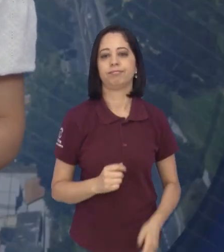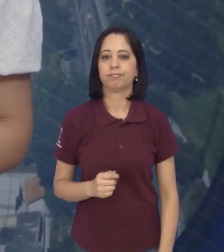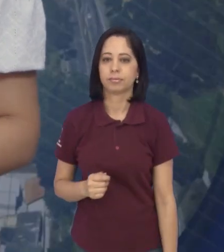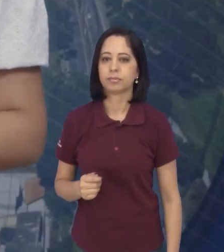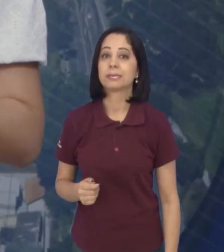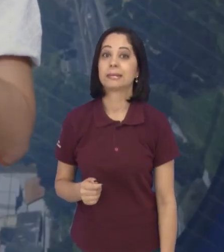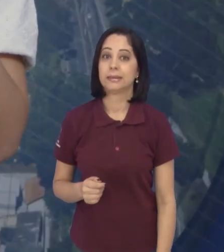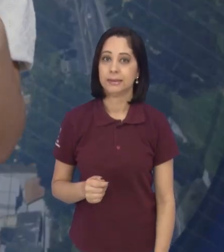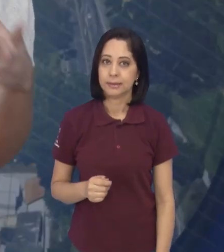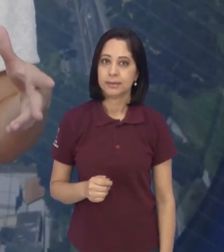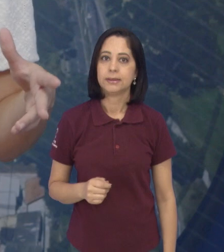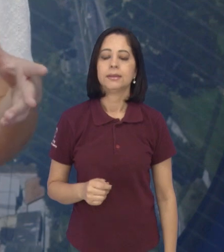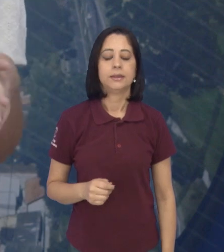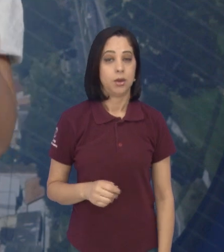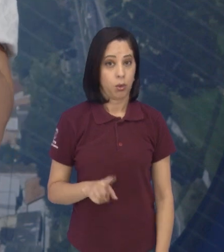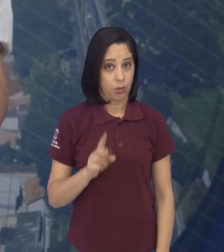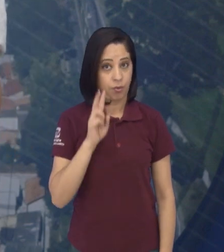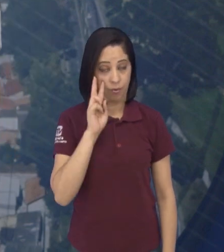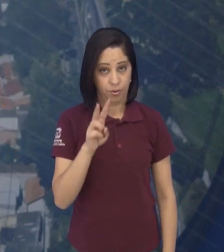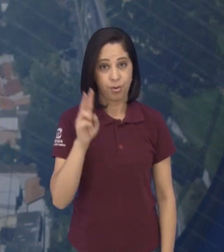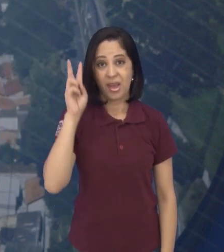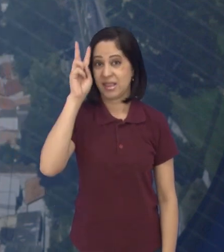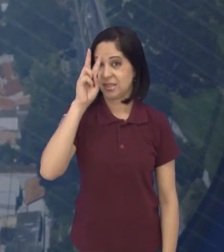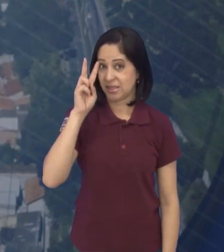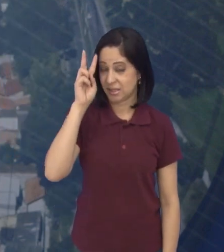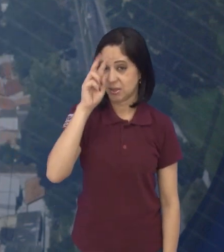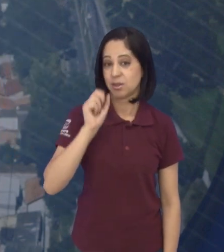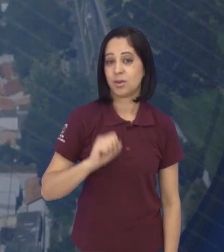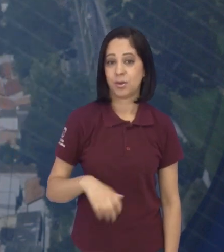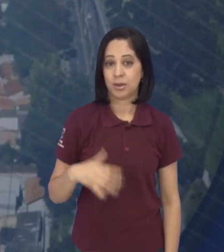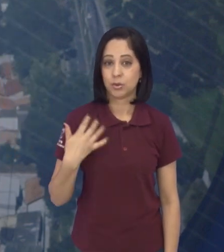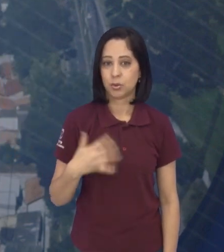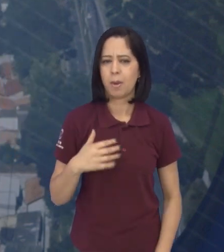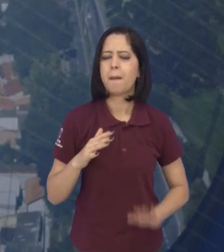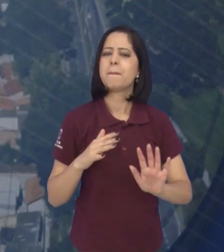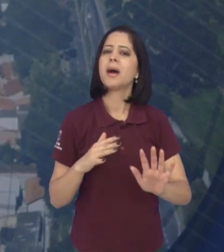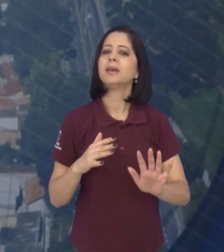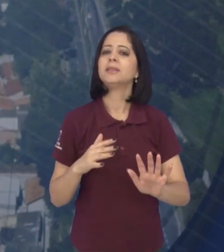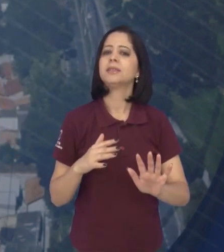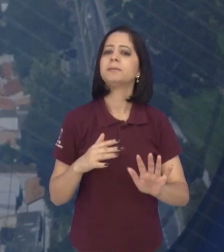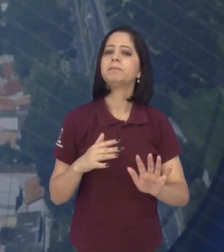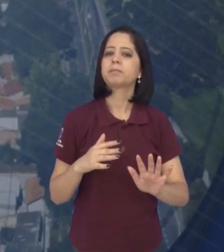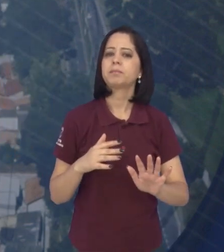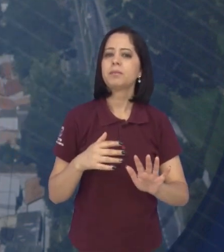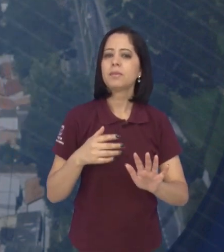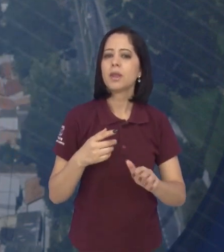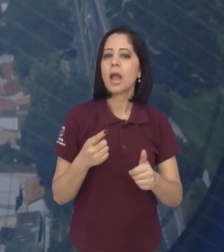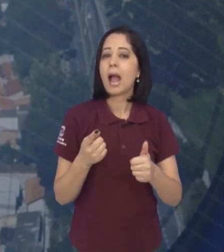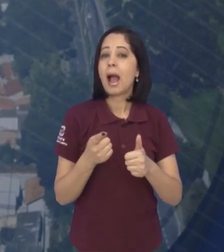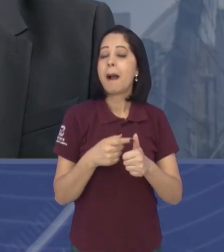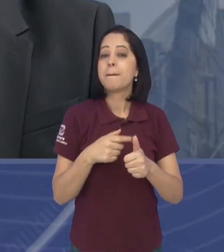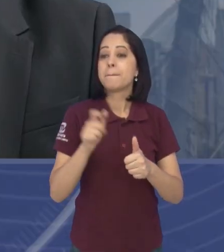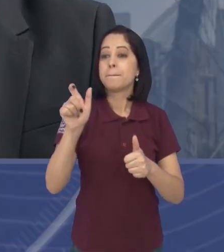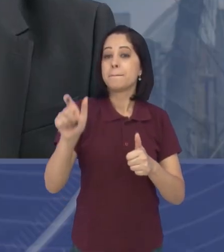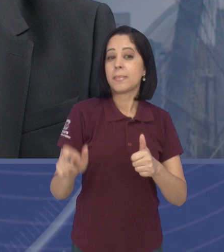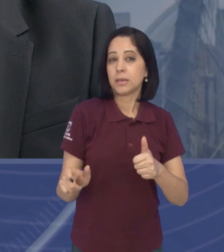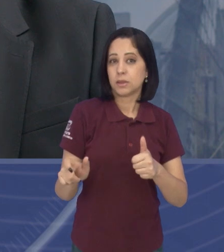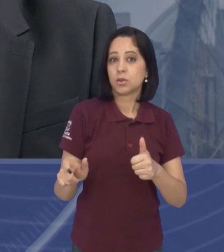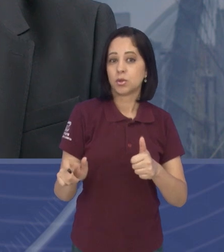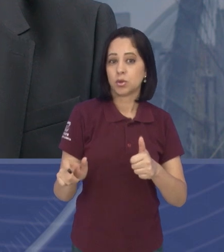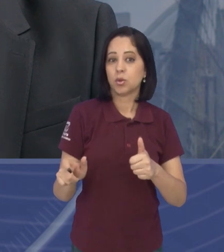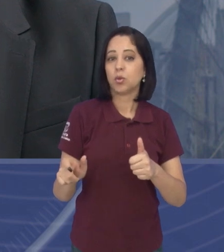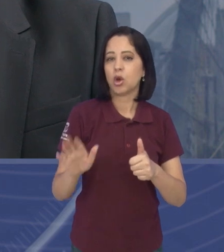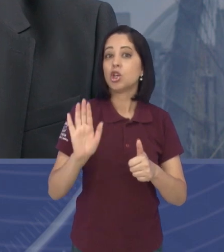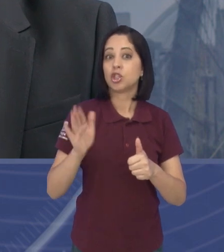Tá, então, muitas histórias, né? Fábio, me chamou a atenção, uma das primeiras entrevistadas comentou que a colega de trabalho